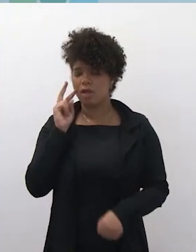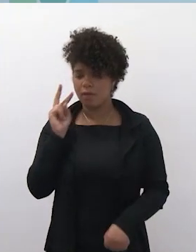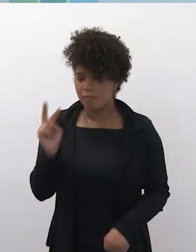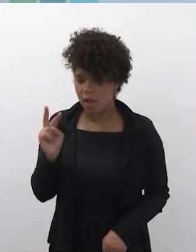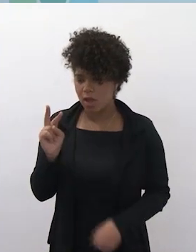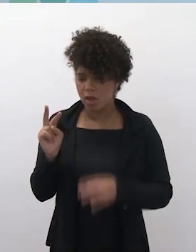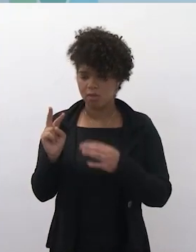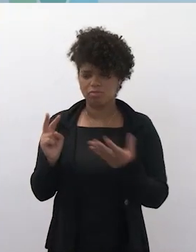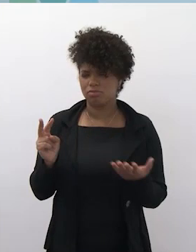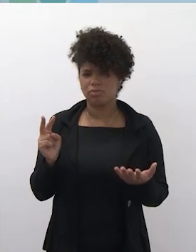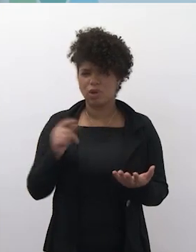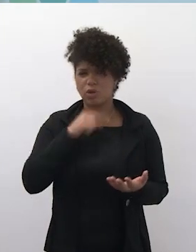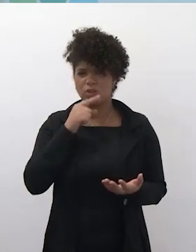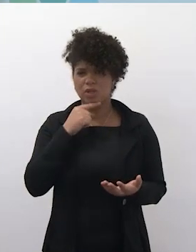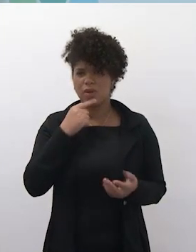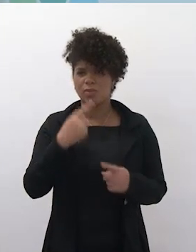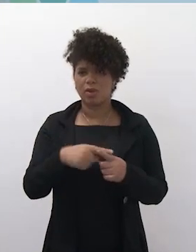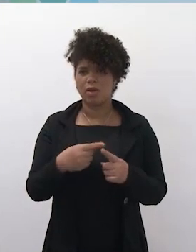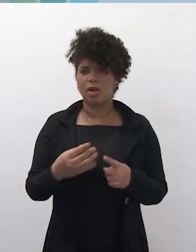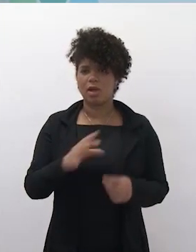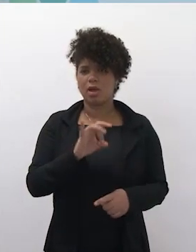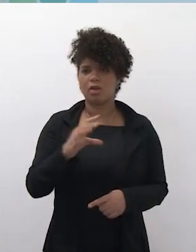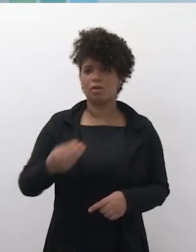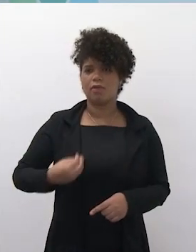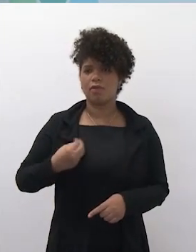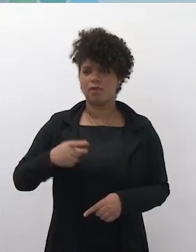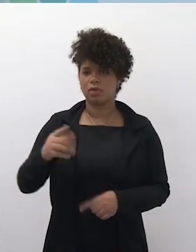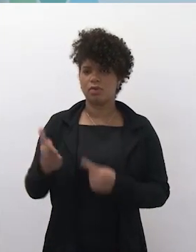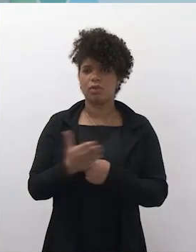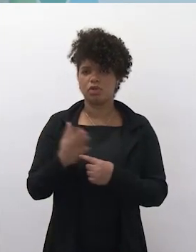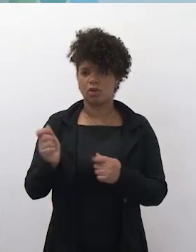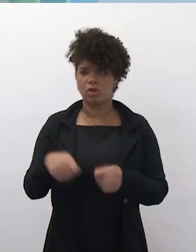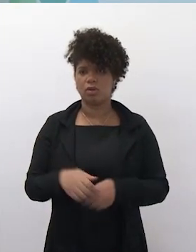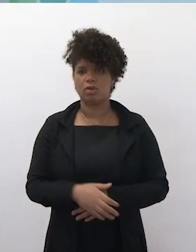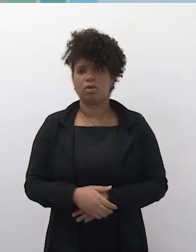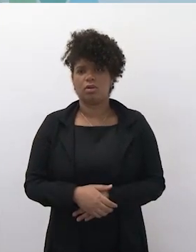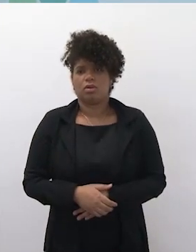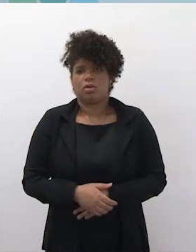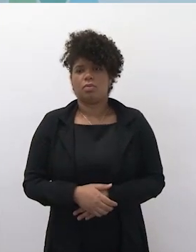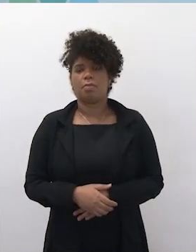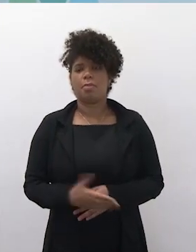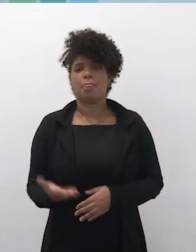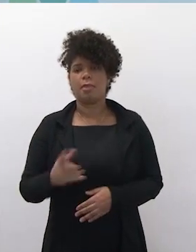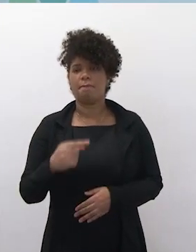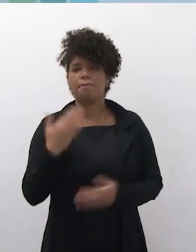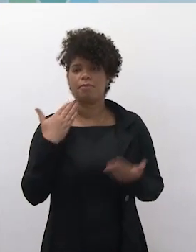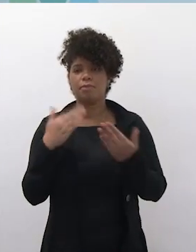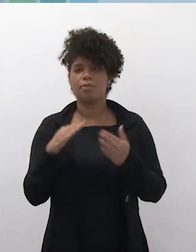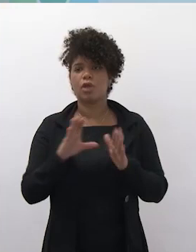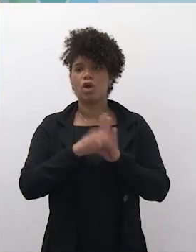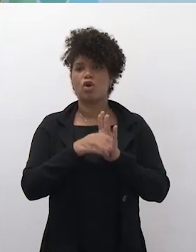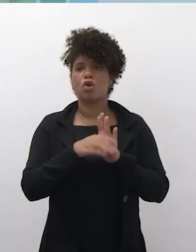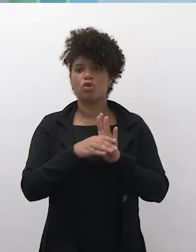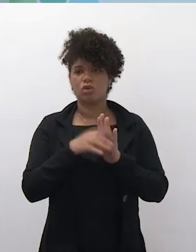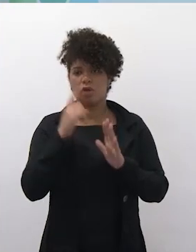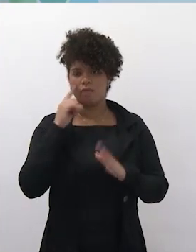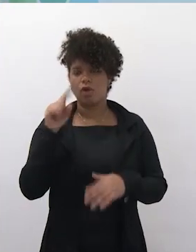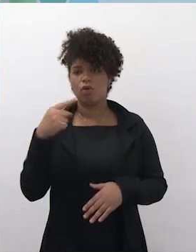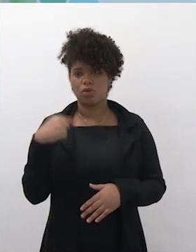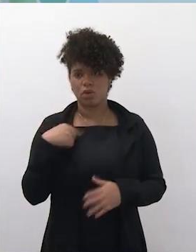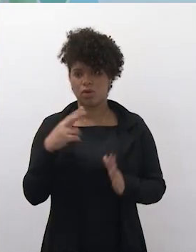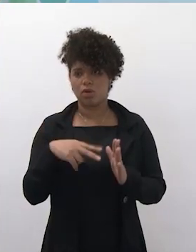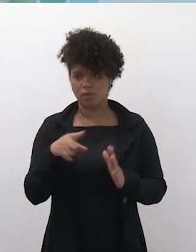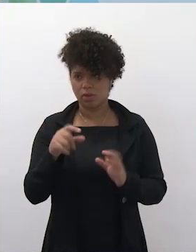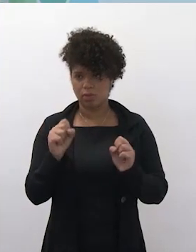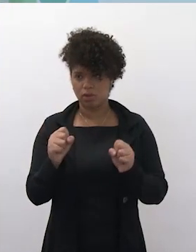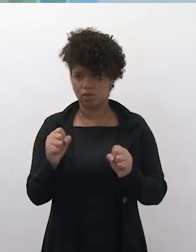Sim, exatamente. Né? E daí, se você quiser me ajudar aqui, mas a questão é a seguinte, né? A gente vai falar então desses conceitos que são os próximos que eu vou ler. Você pode